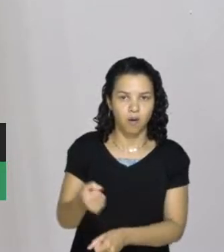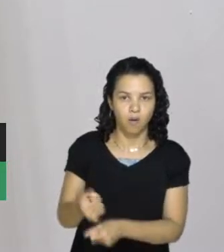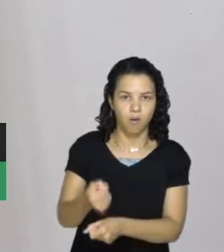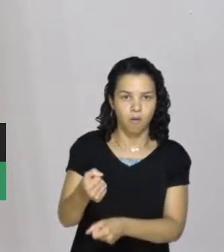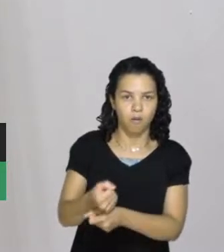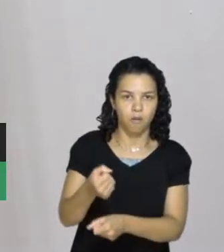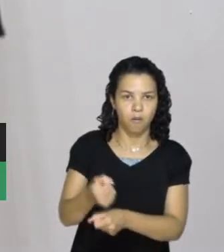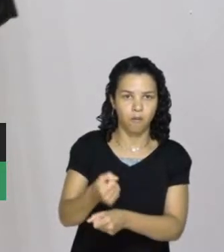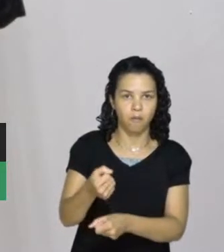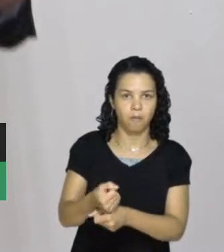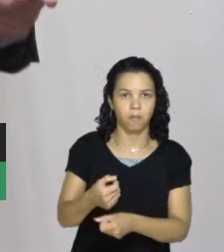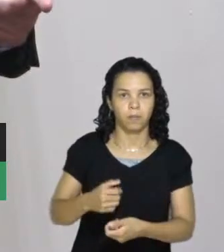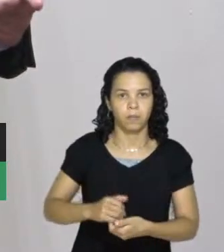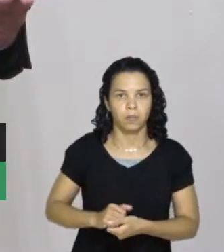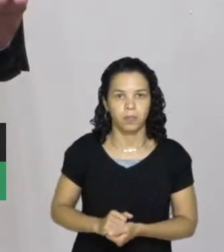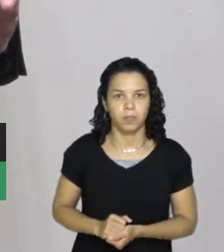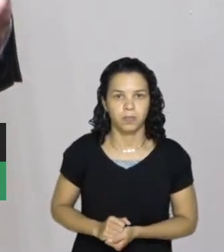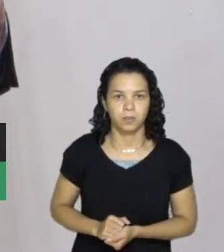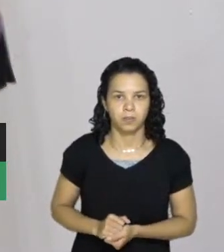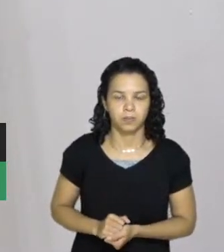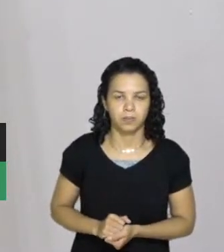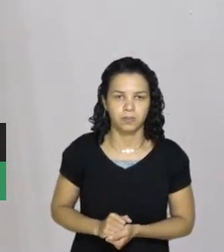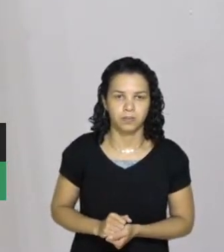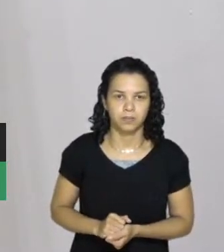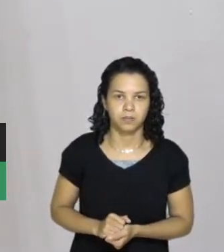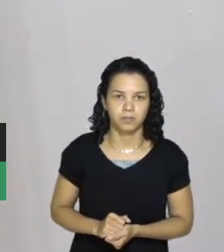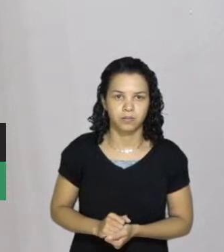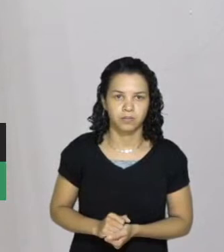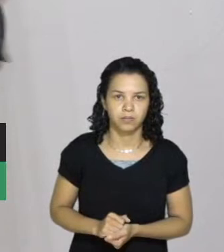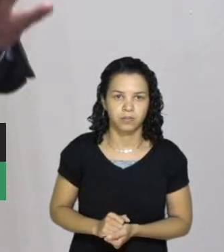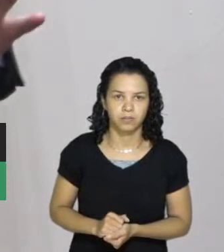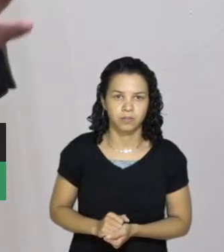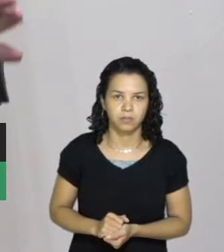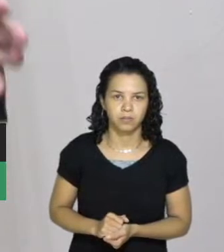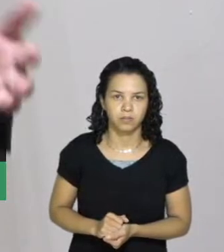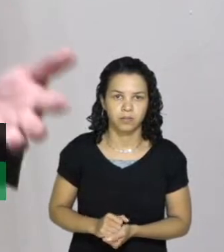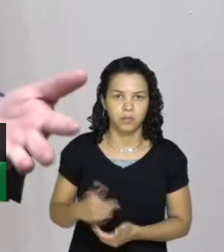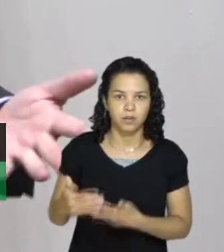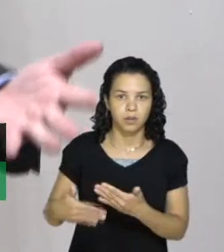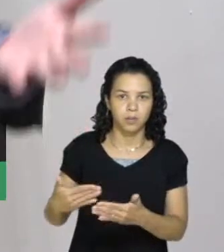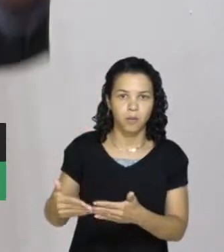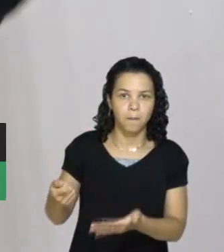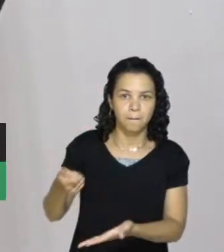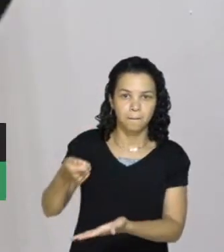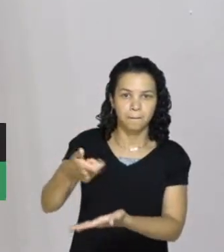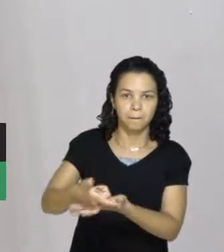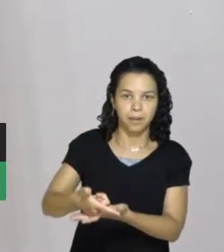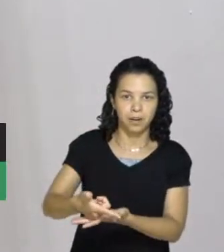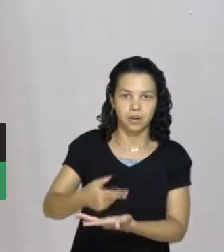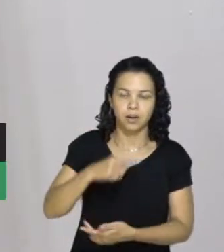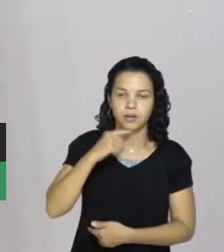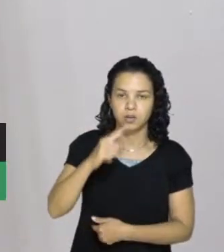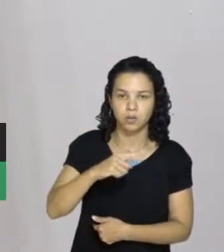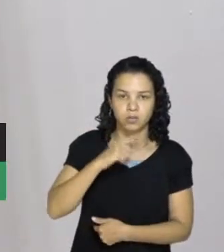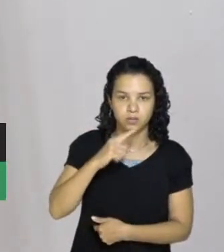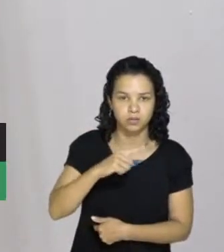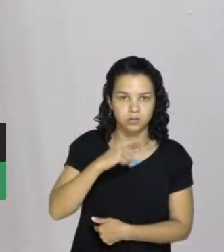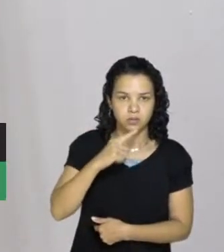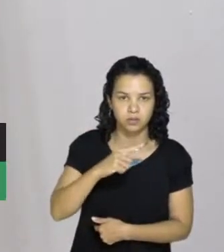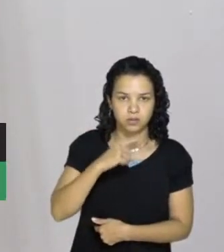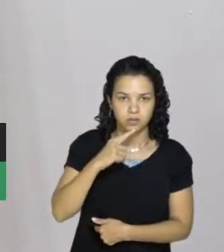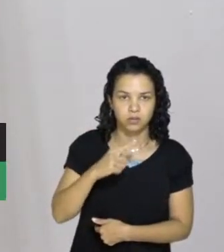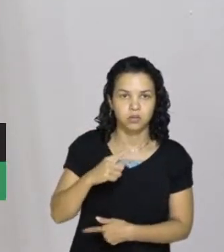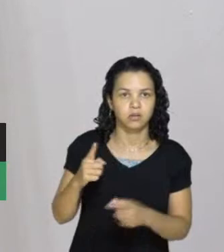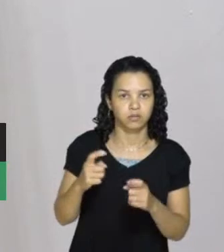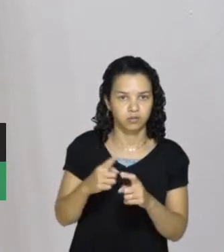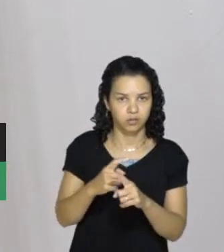fizeram compra nas lojas, nos mercadinhos, e não conseguem, os funcionários não conseguem pagar, empresas se retirando, então são dificuldades